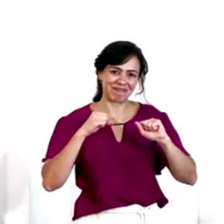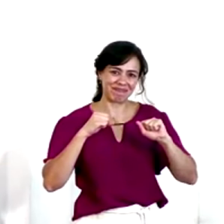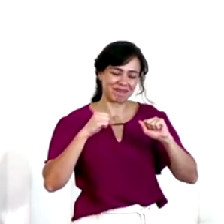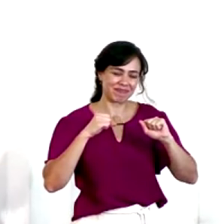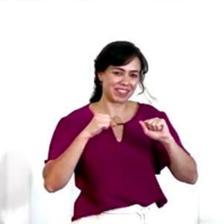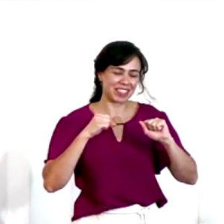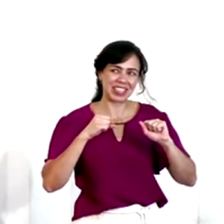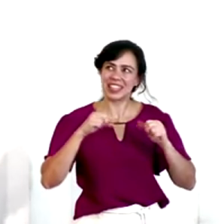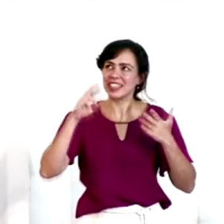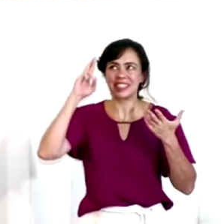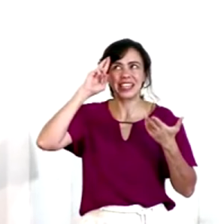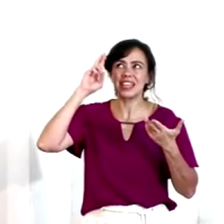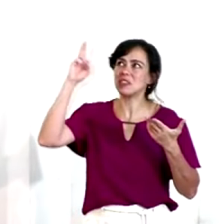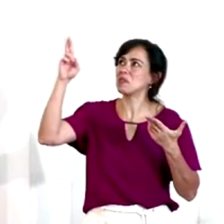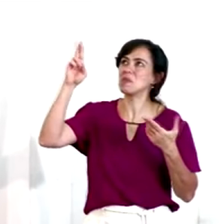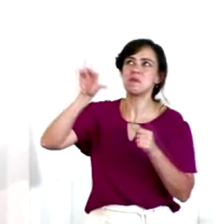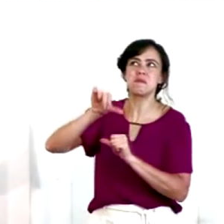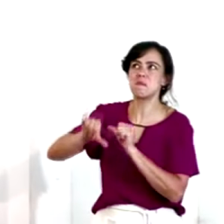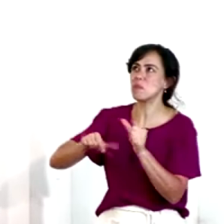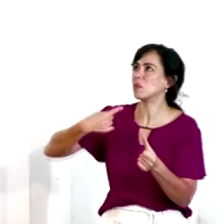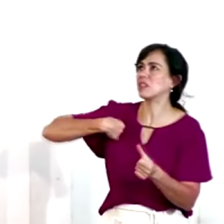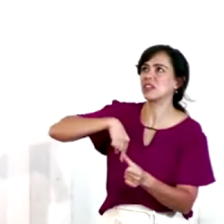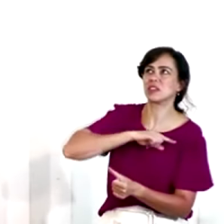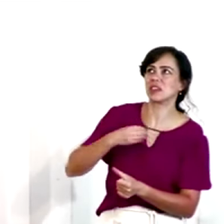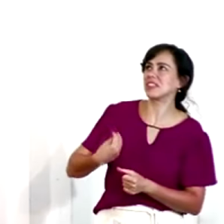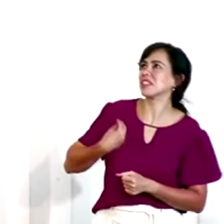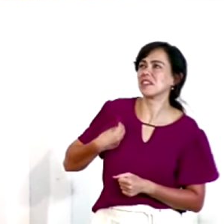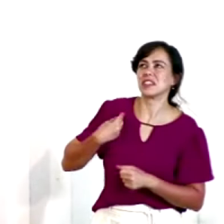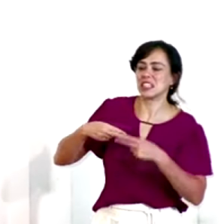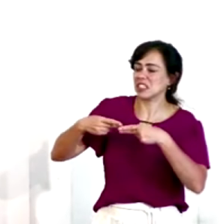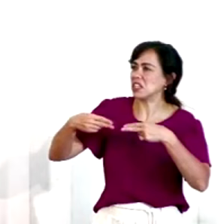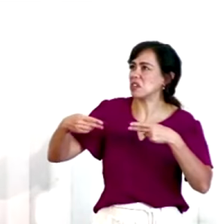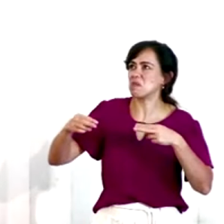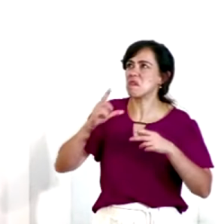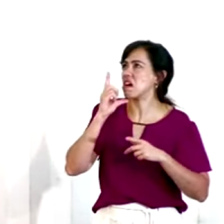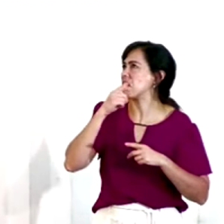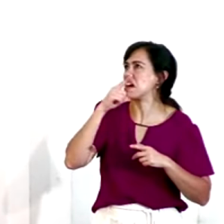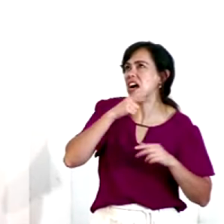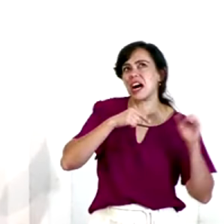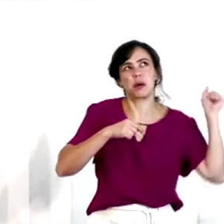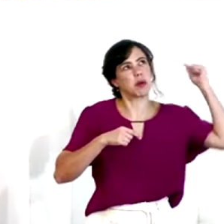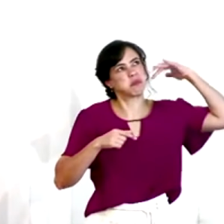Essa oração foi atendida em Cristo Jesus.